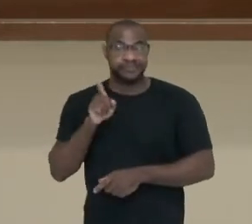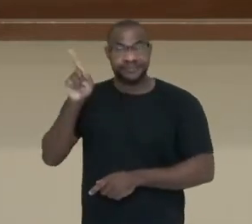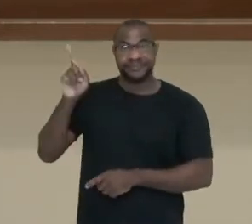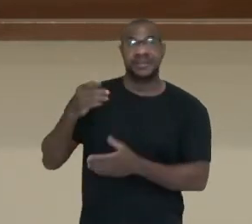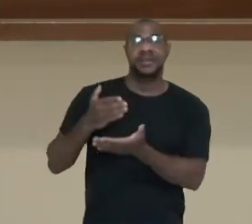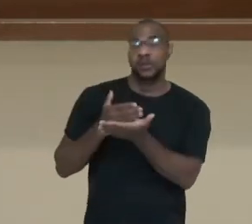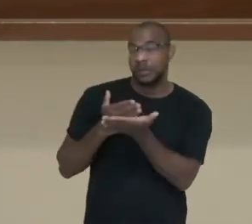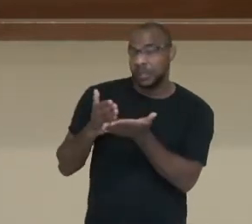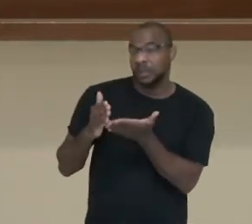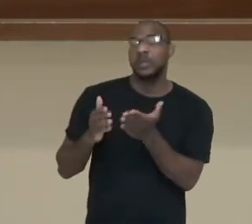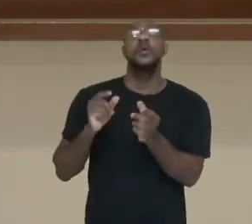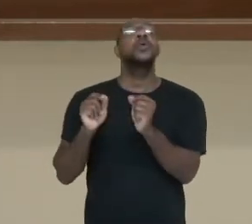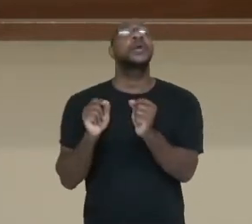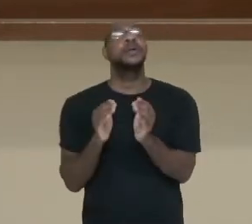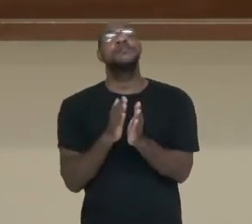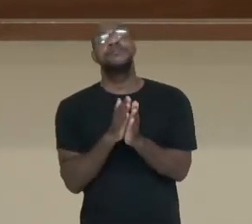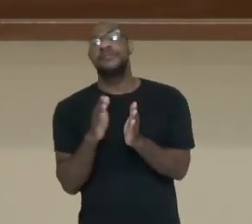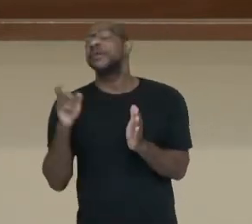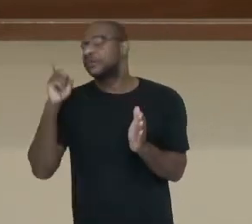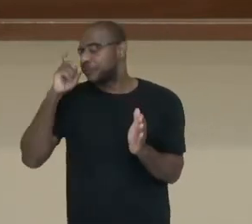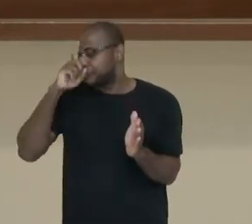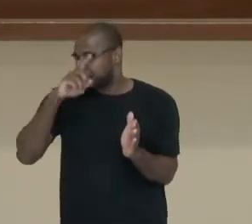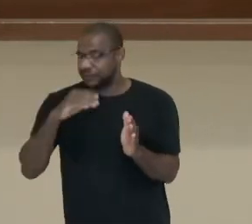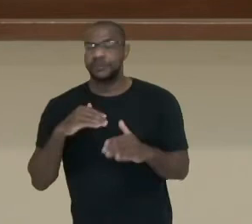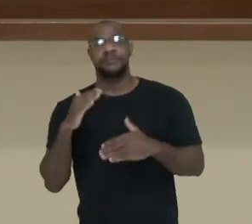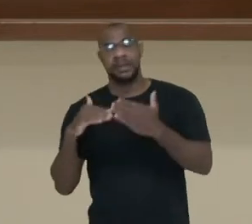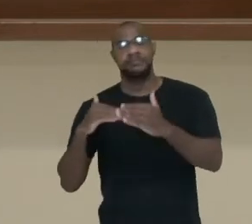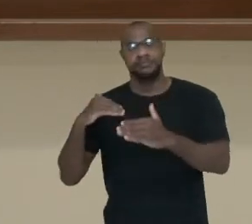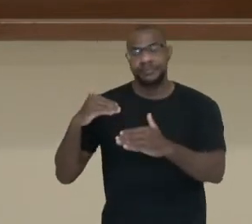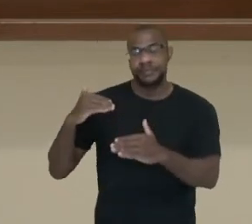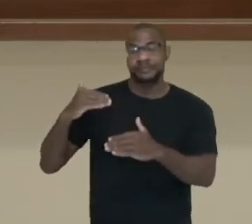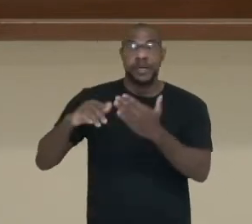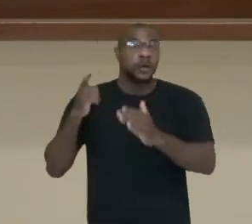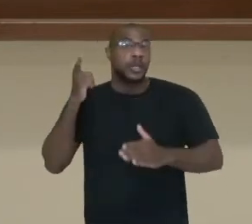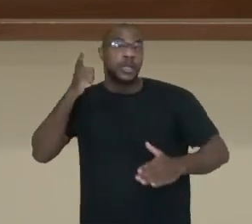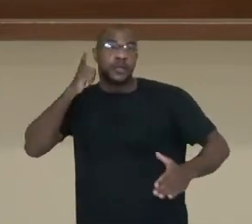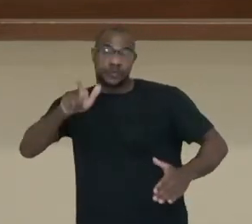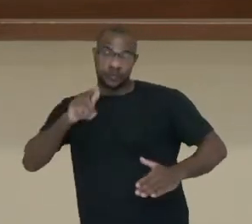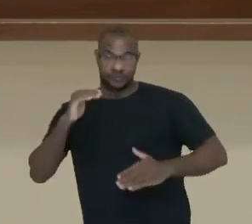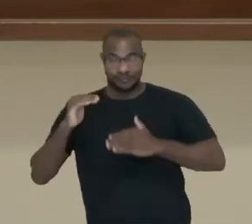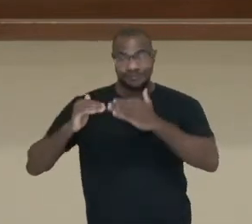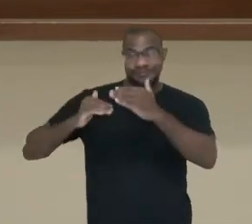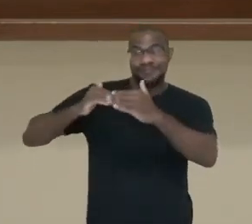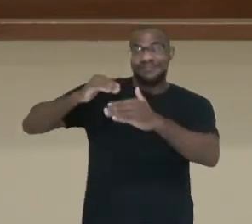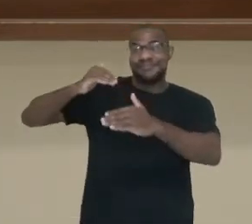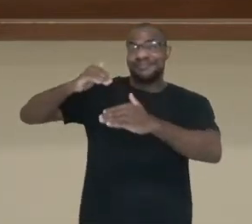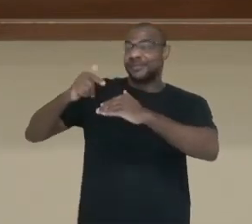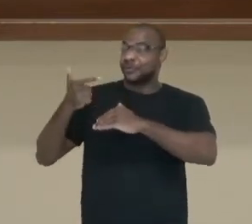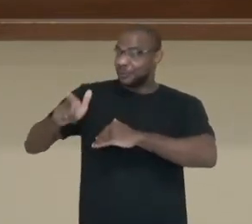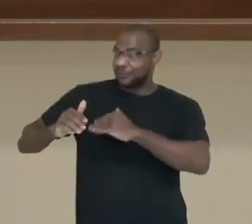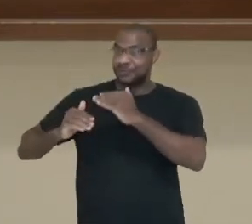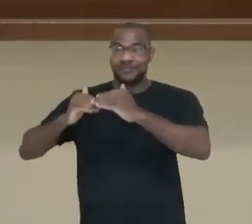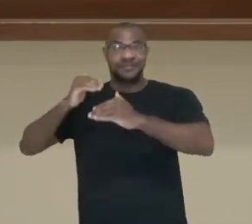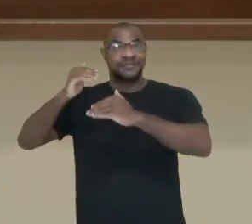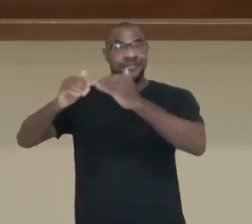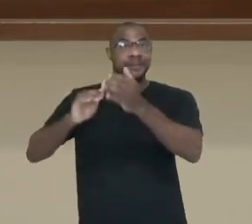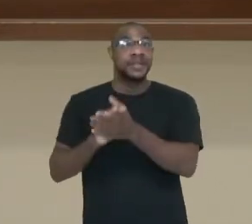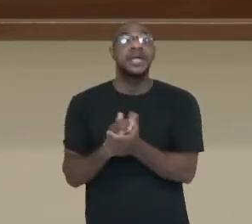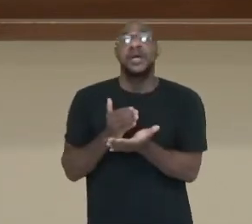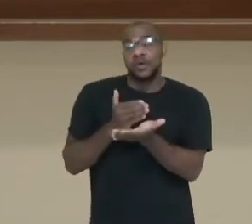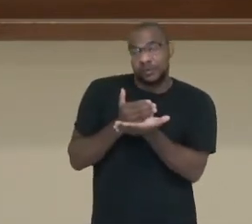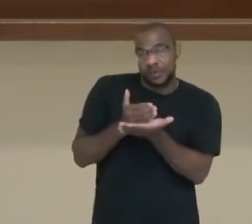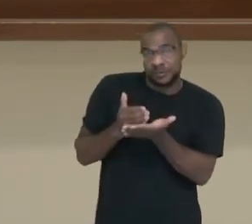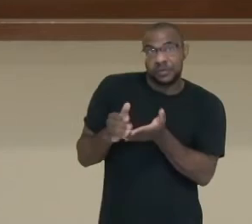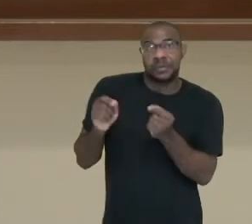foram extenuantes, foram difíceis, mas gradativamente a Rússia conseguiu. E começou a entrar num ritmo